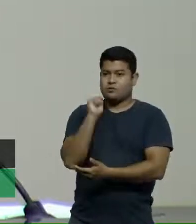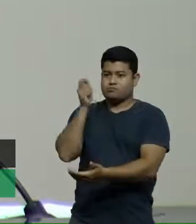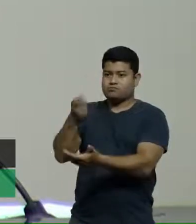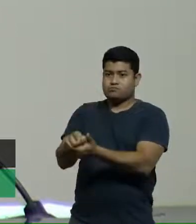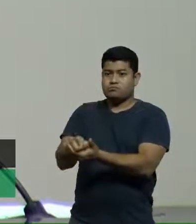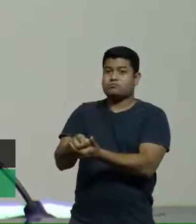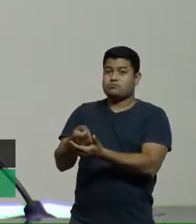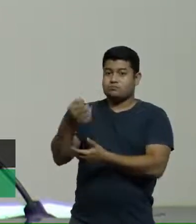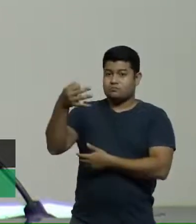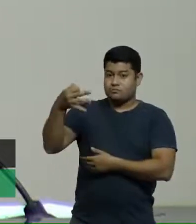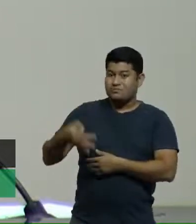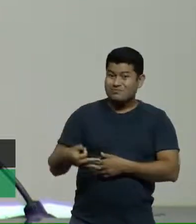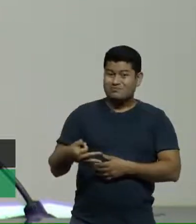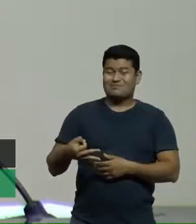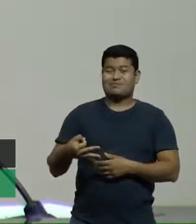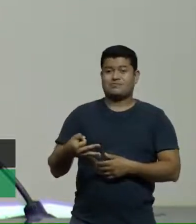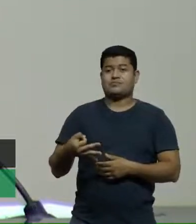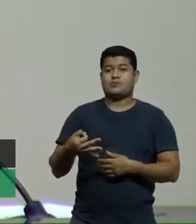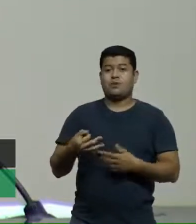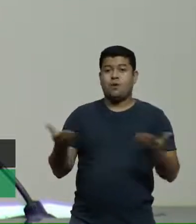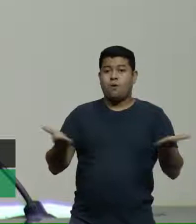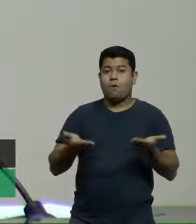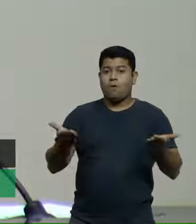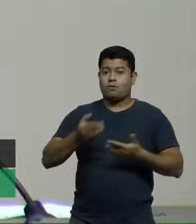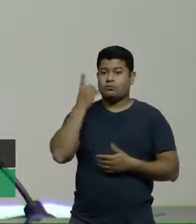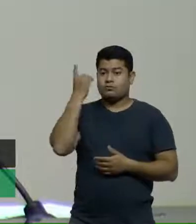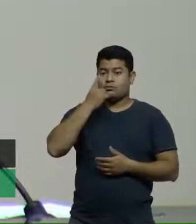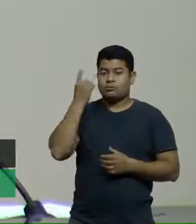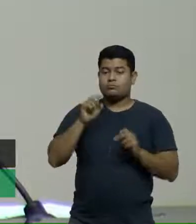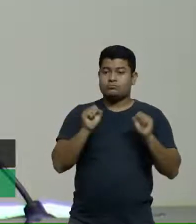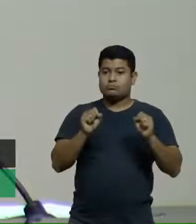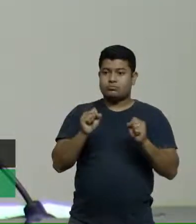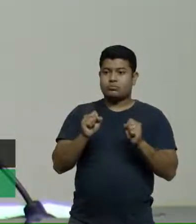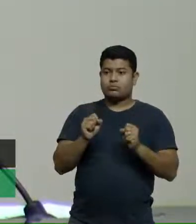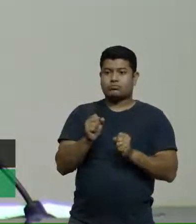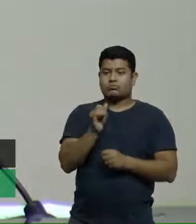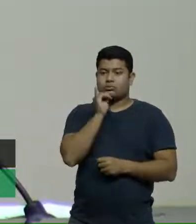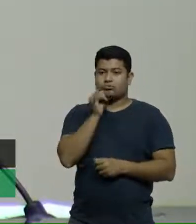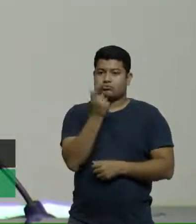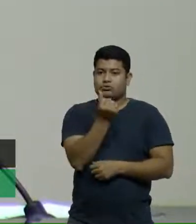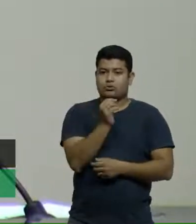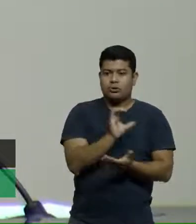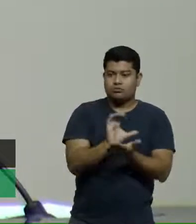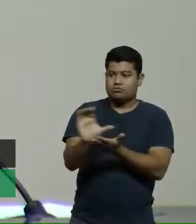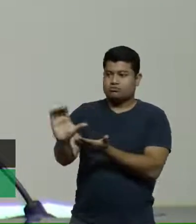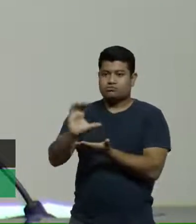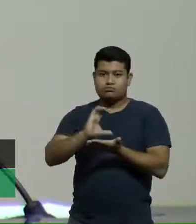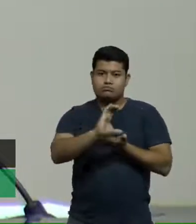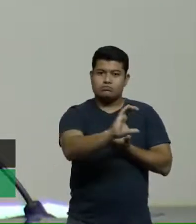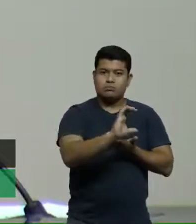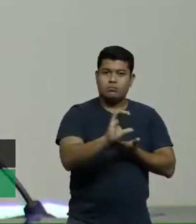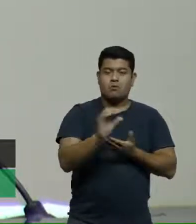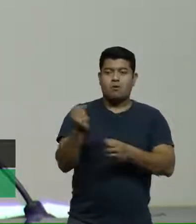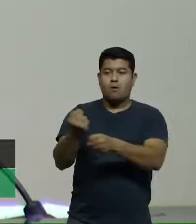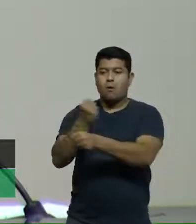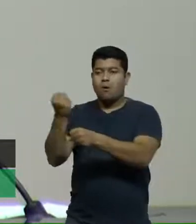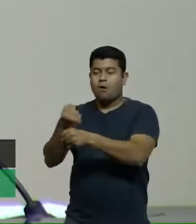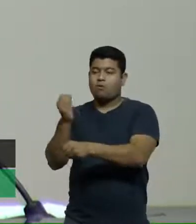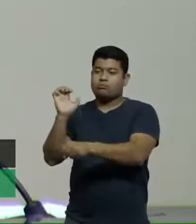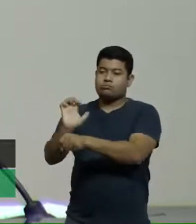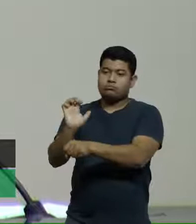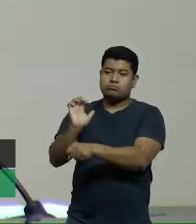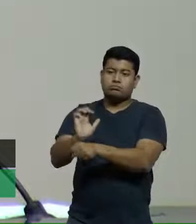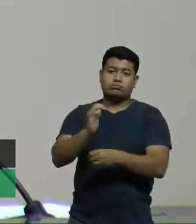podem destinar recursos para obras estaduais, municipais,